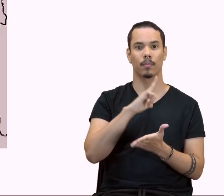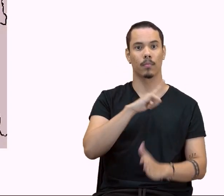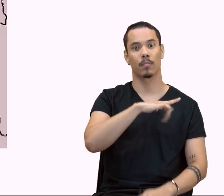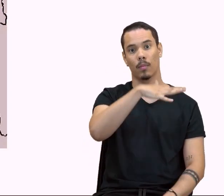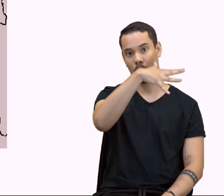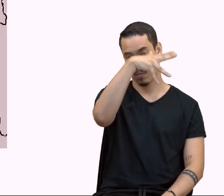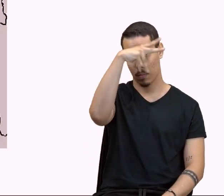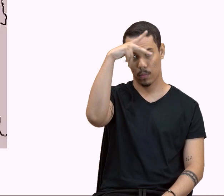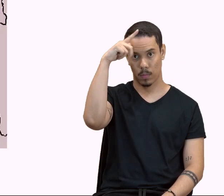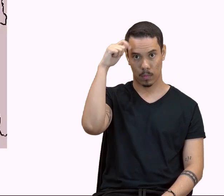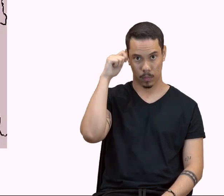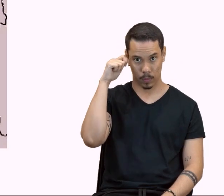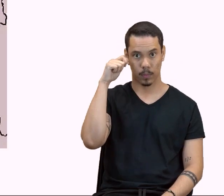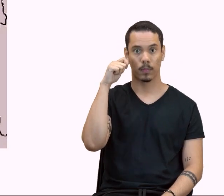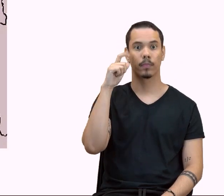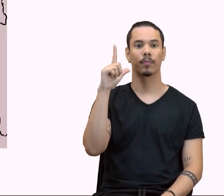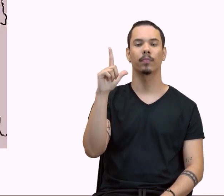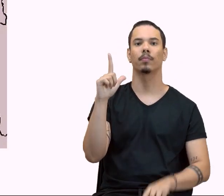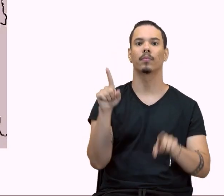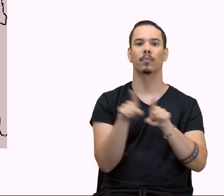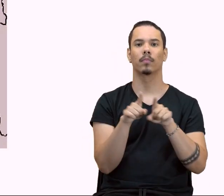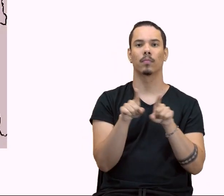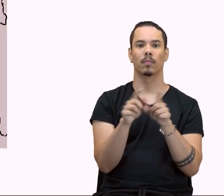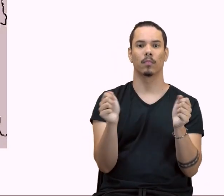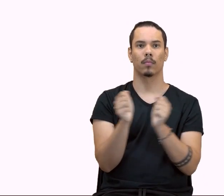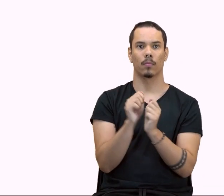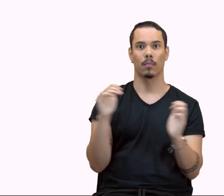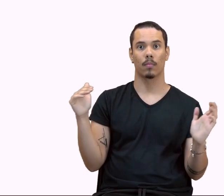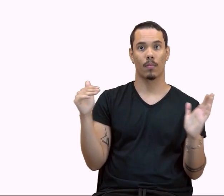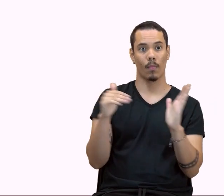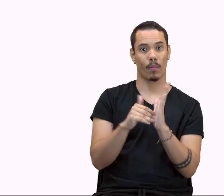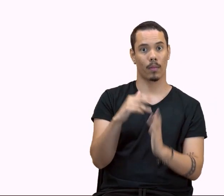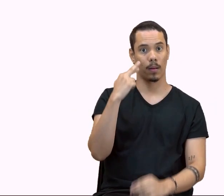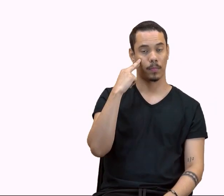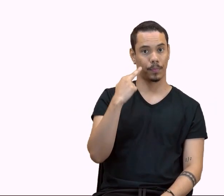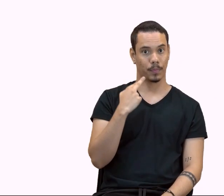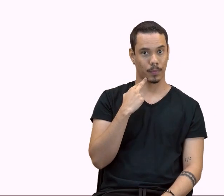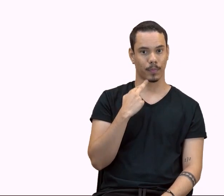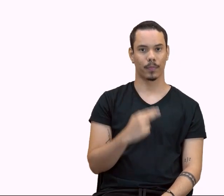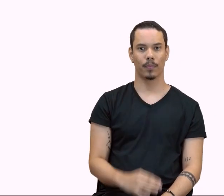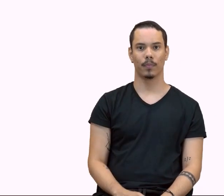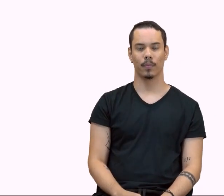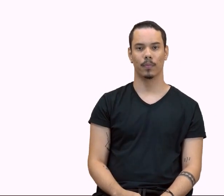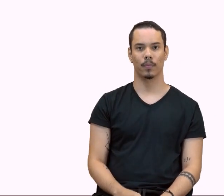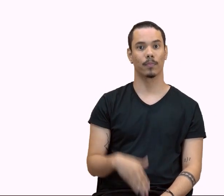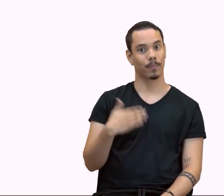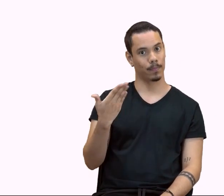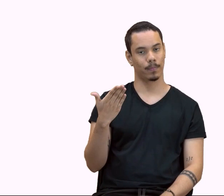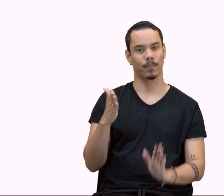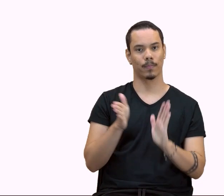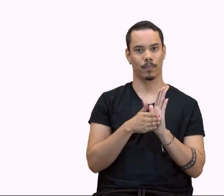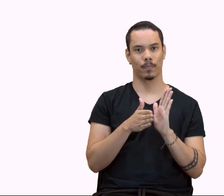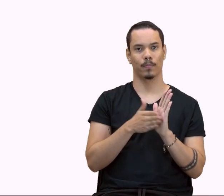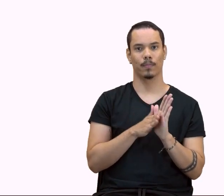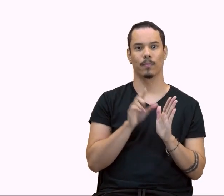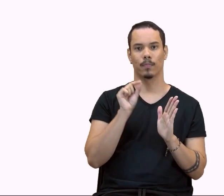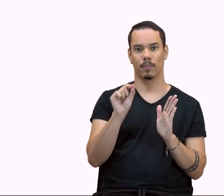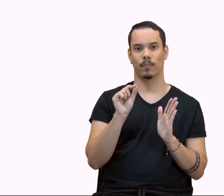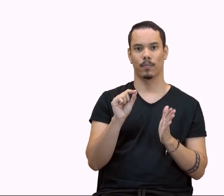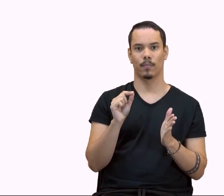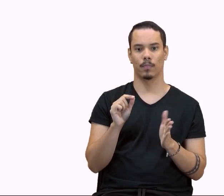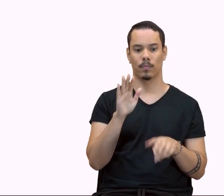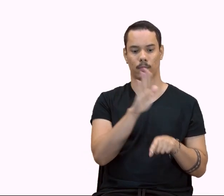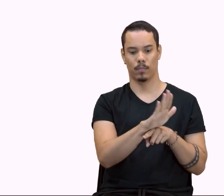Muito bem, só reforçando o estado do Mato Grosso até Rondônia. O Polo Noroeste se propôs, né, a assentar